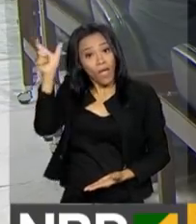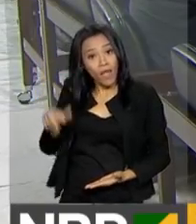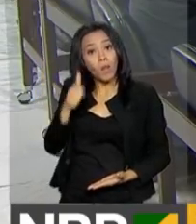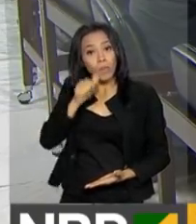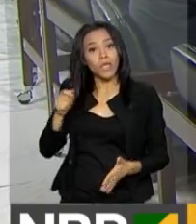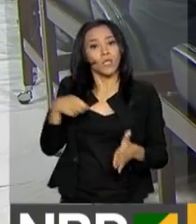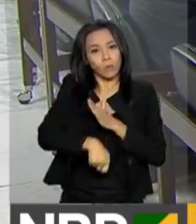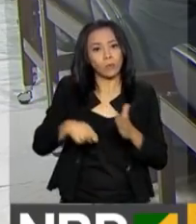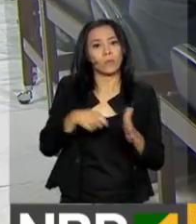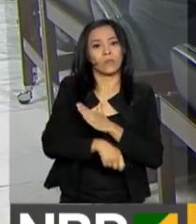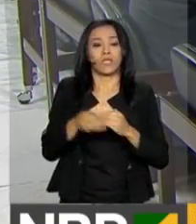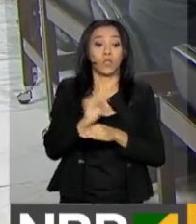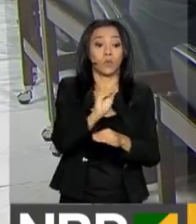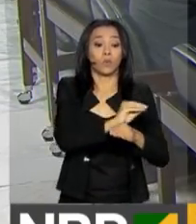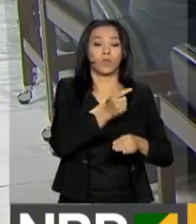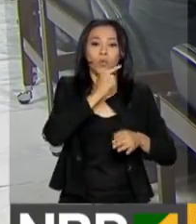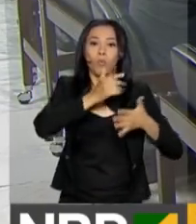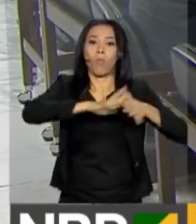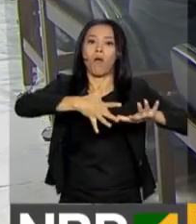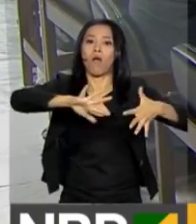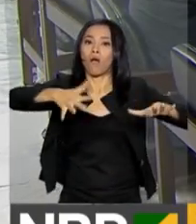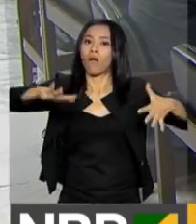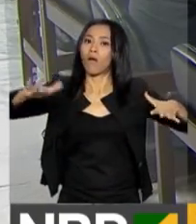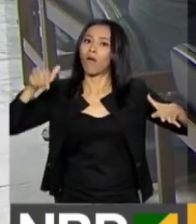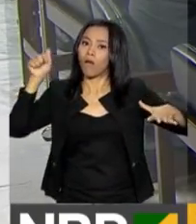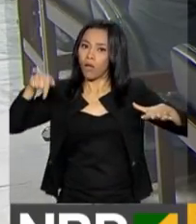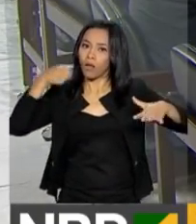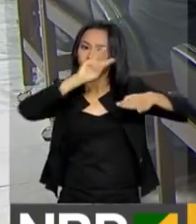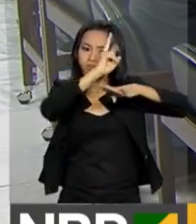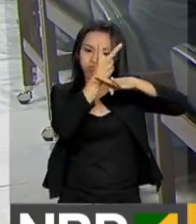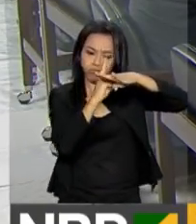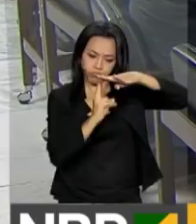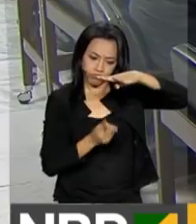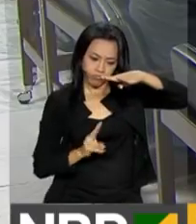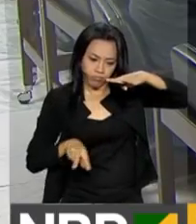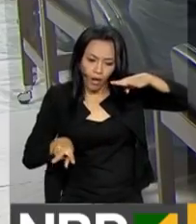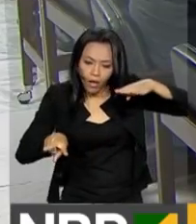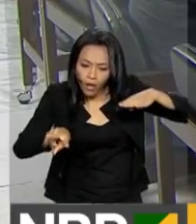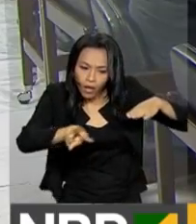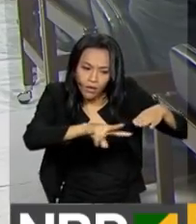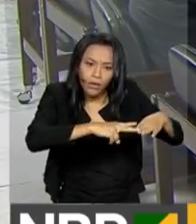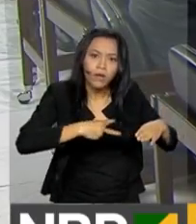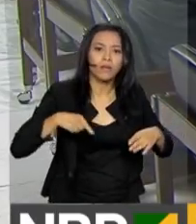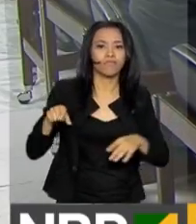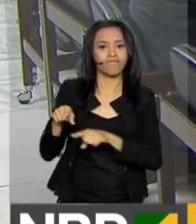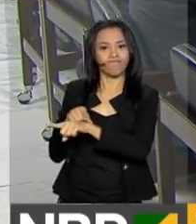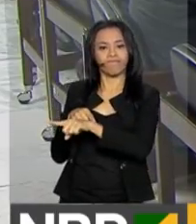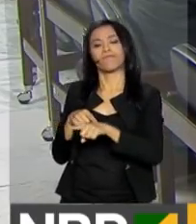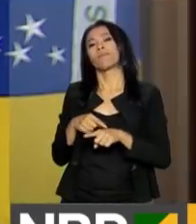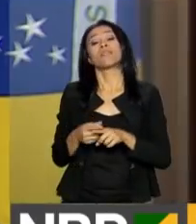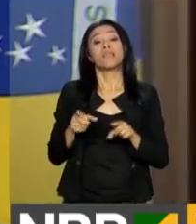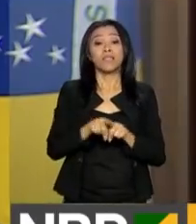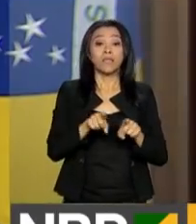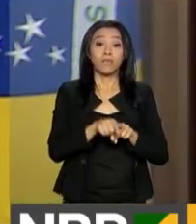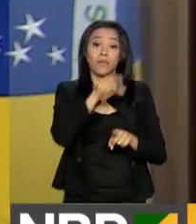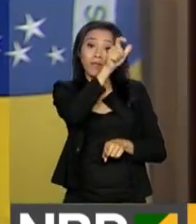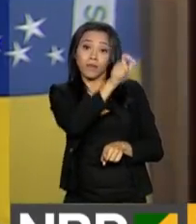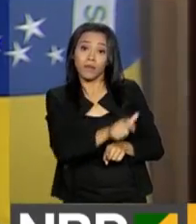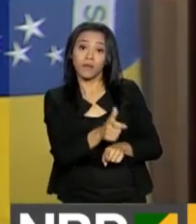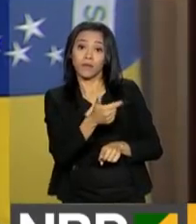assim entusiasmada com vários ambientalistas estiveram aqui ainda o tempo do sarney sarney filho